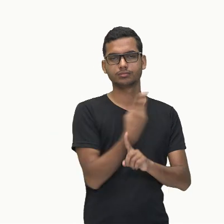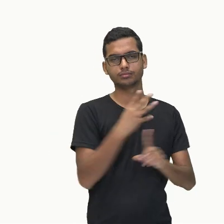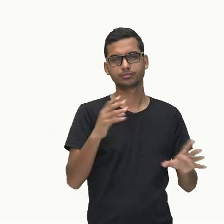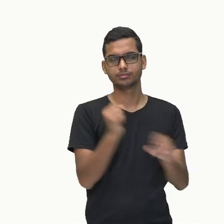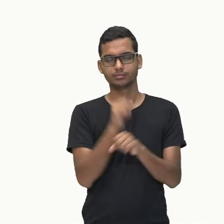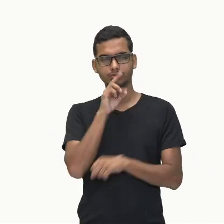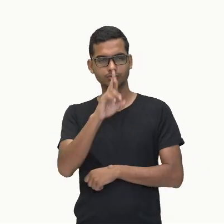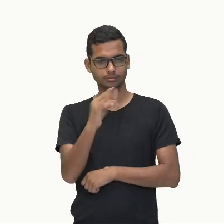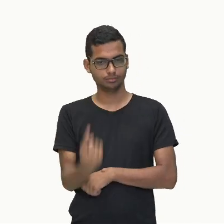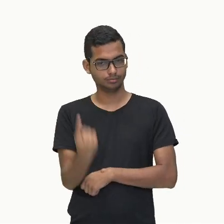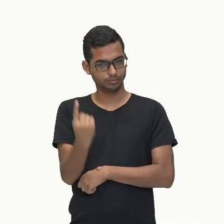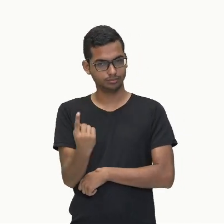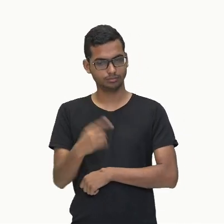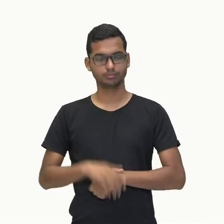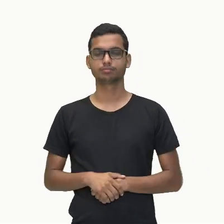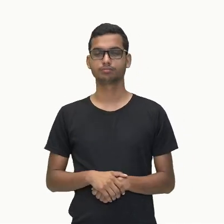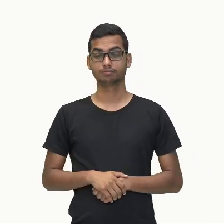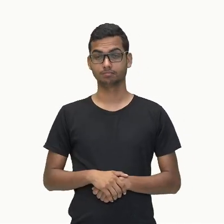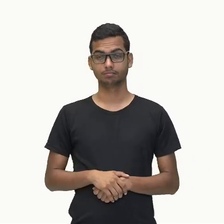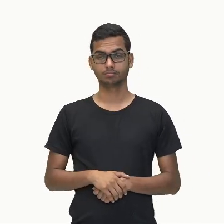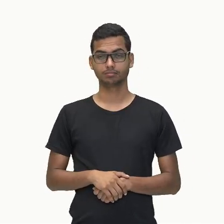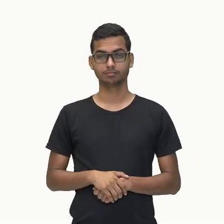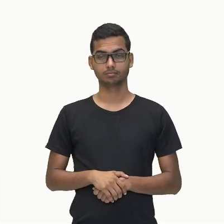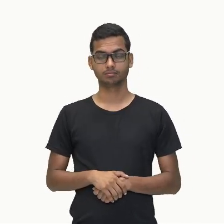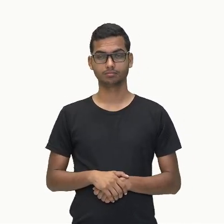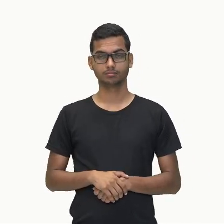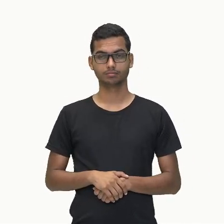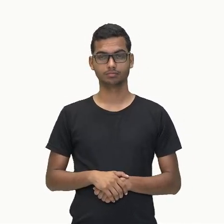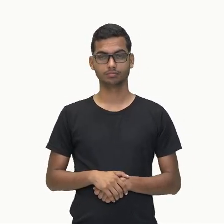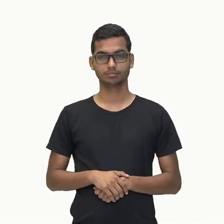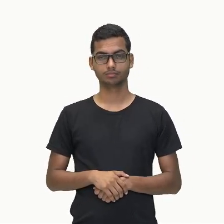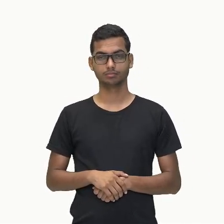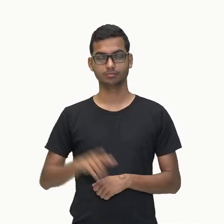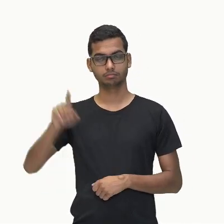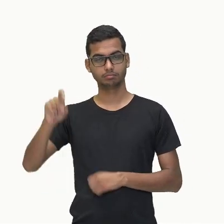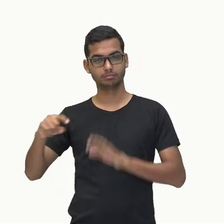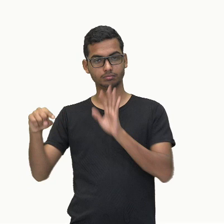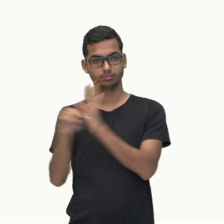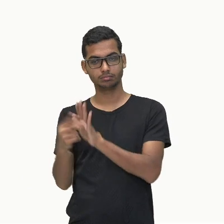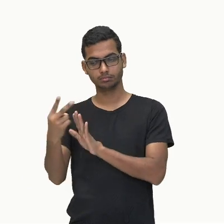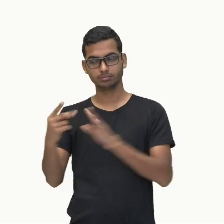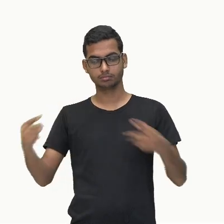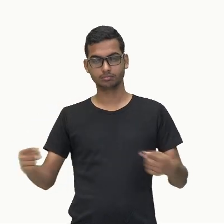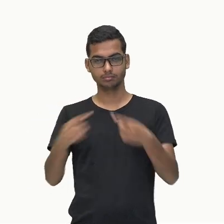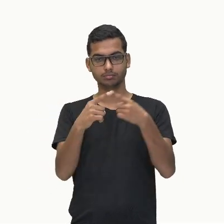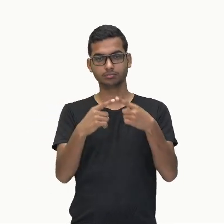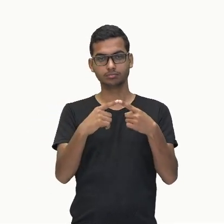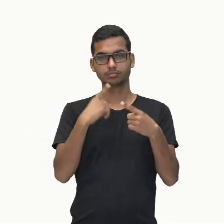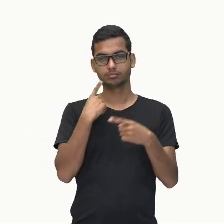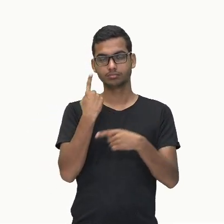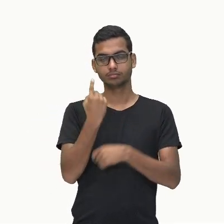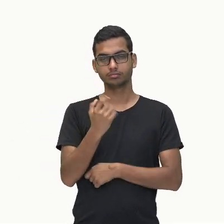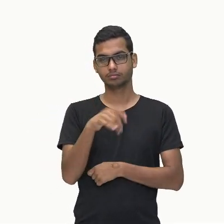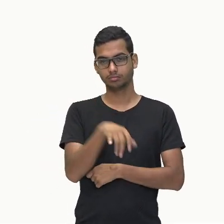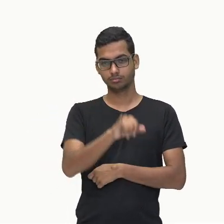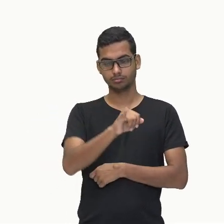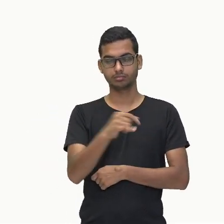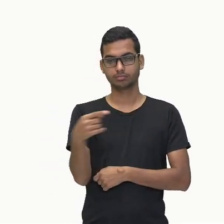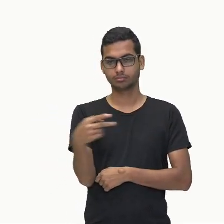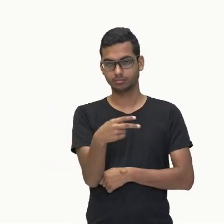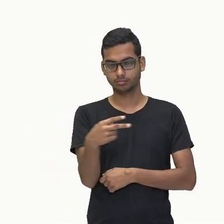1. Então, quando o x é menos 2, a gente vai associar ao y igual a 1. Então, temos